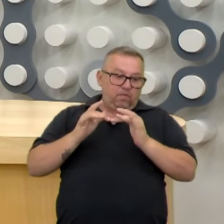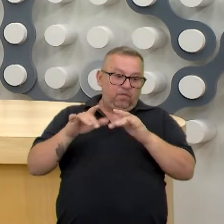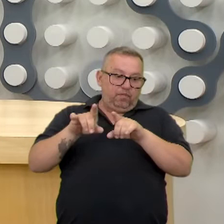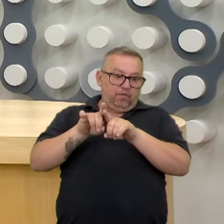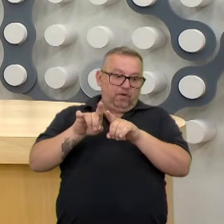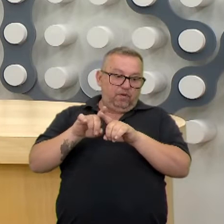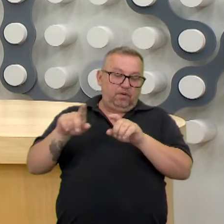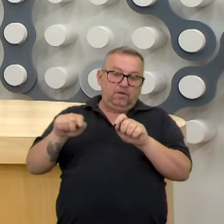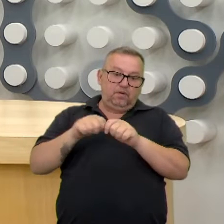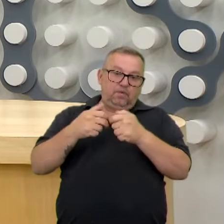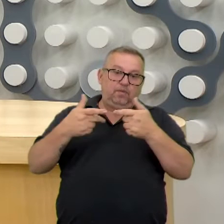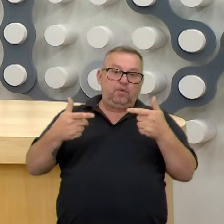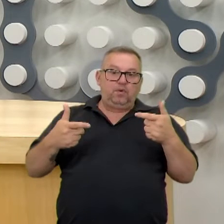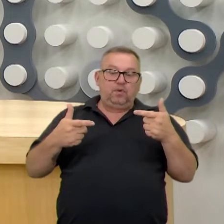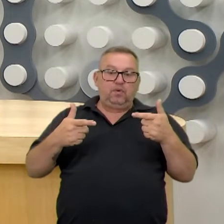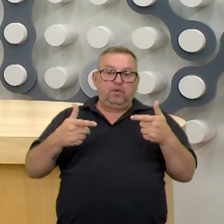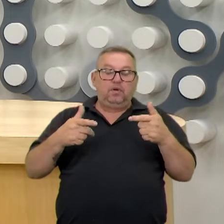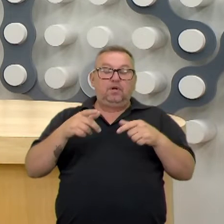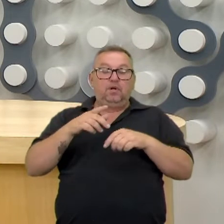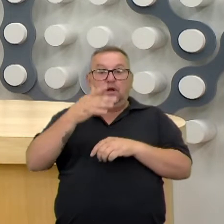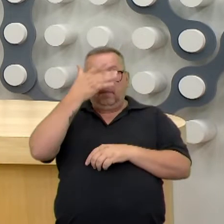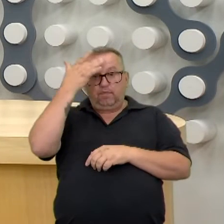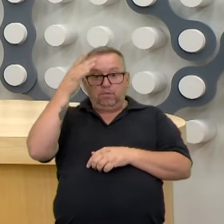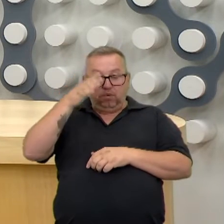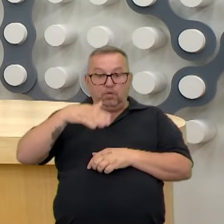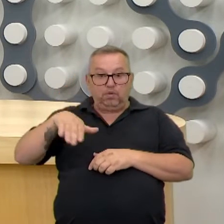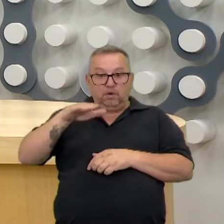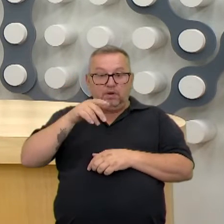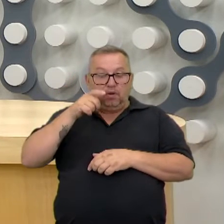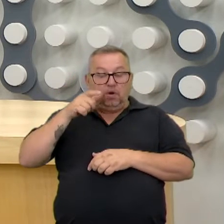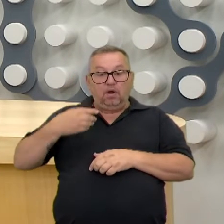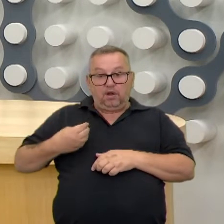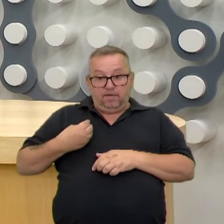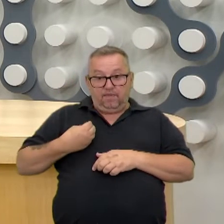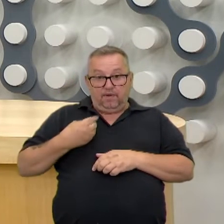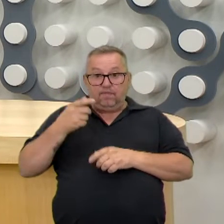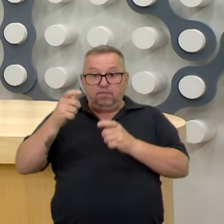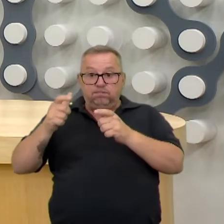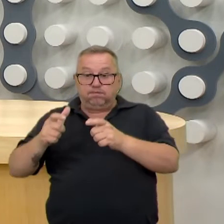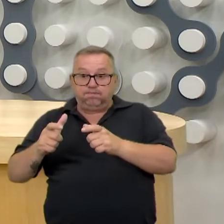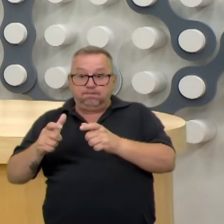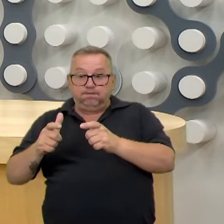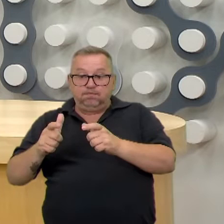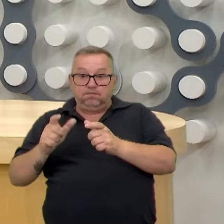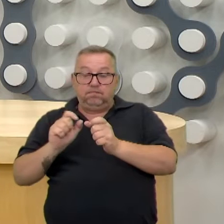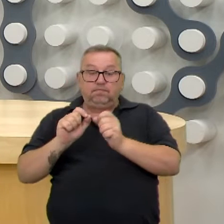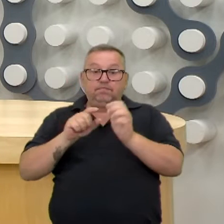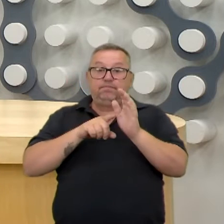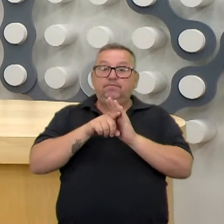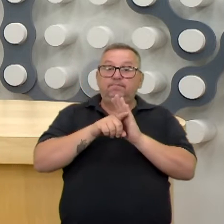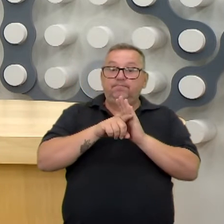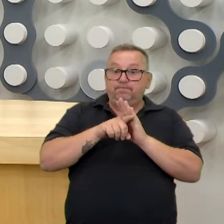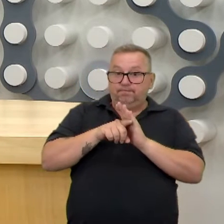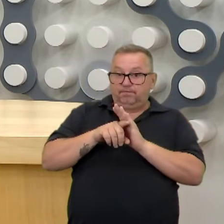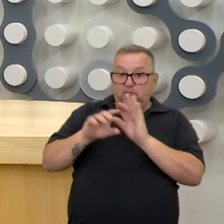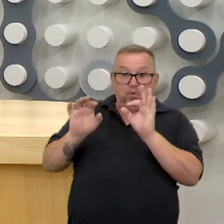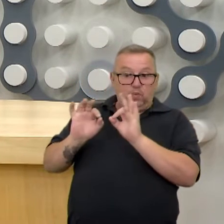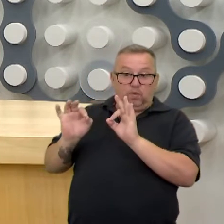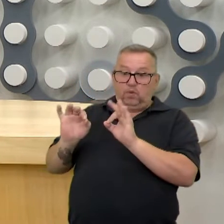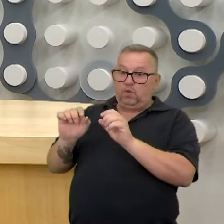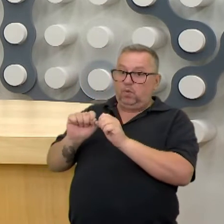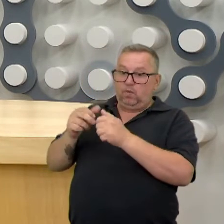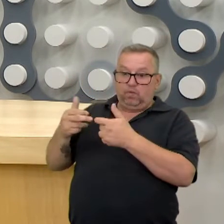seu produto à população que vive em tal localidade, e isso é feito através de pesquisa. Então, nenhum